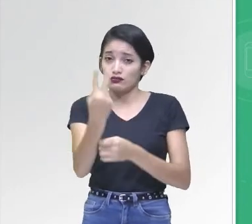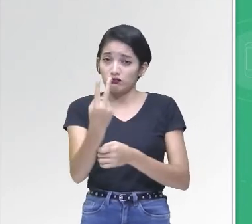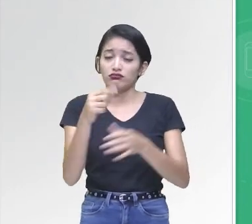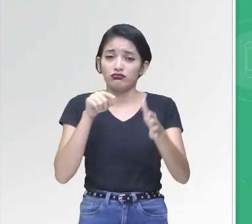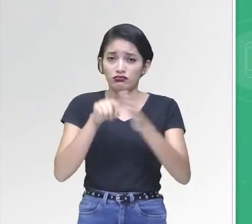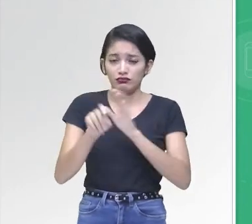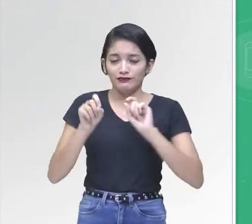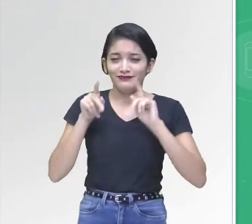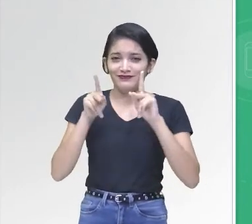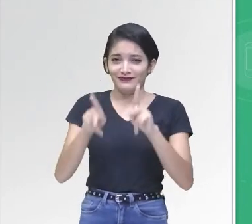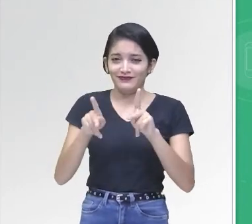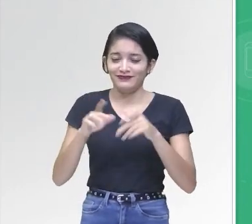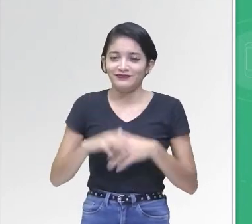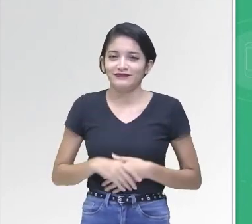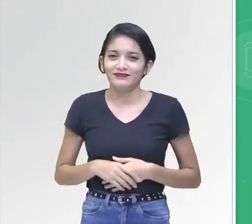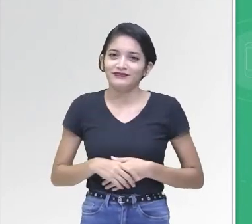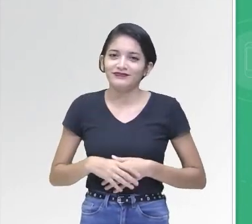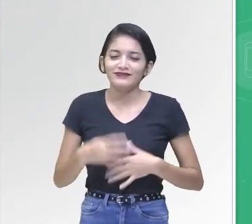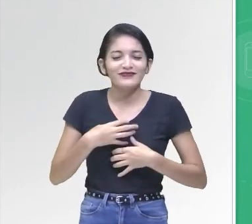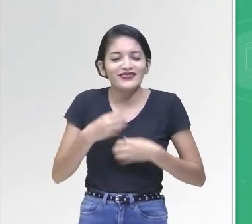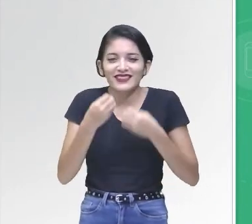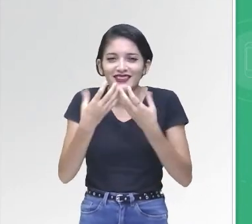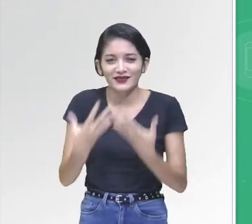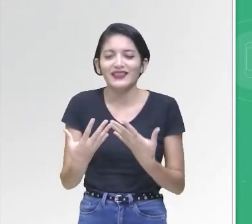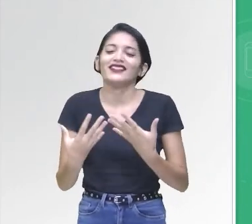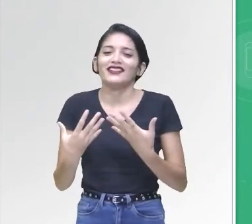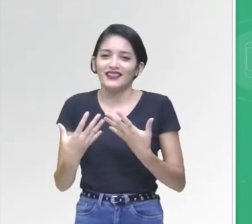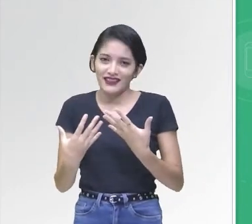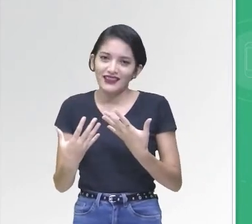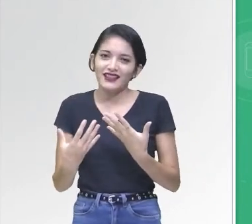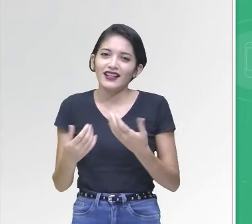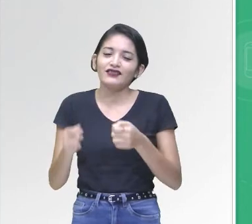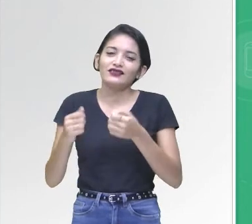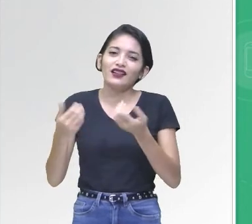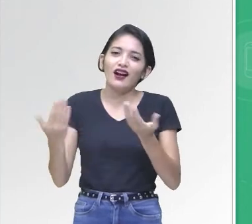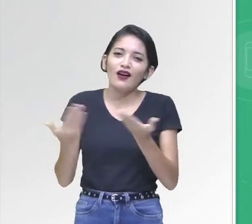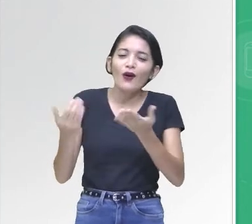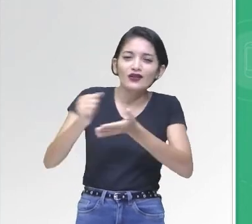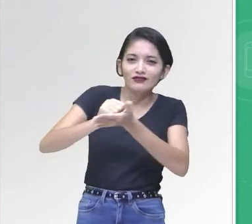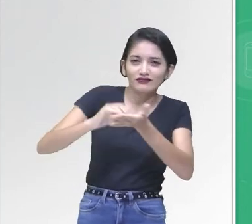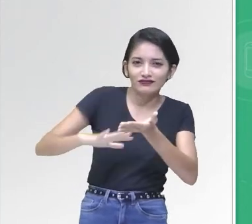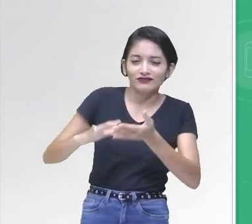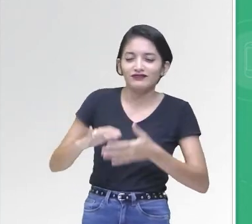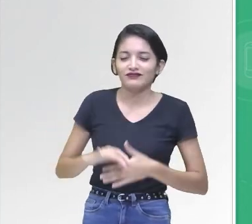questões, ok, pessoal? Fiquem à vontade e façam, vamos trabalhar, ok?